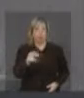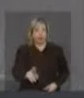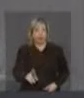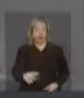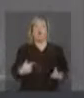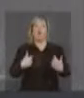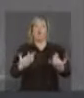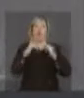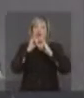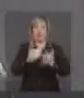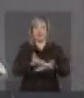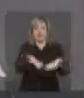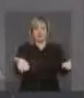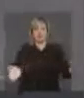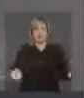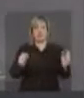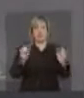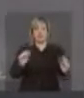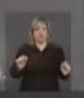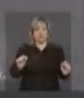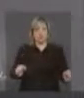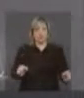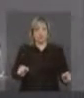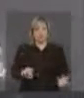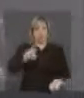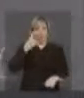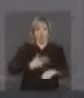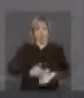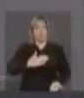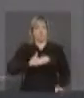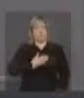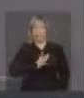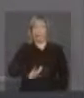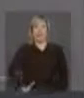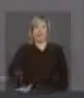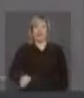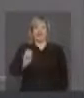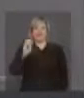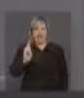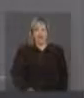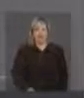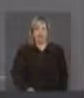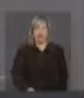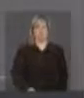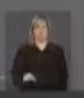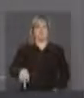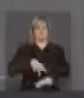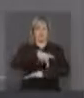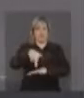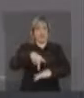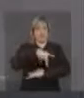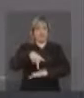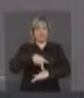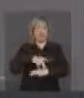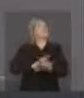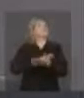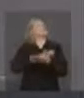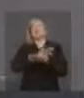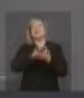eu quero dizer para vocês que o compromisso do meu governo é país sem